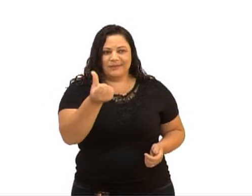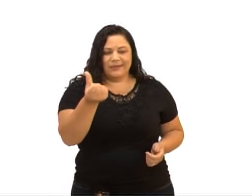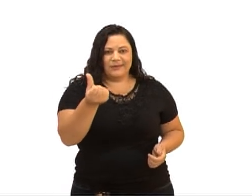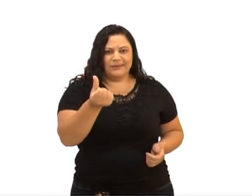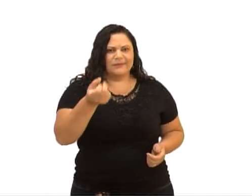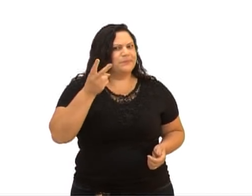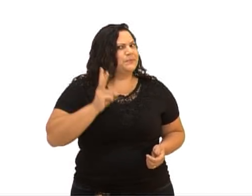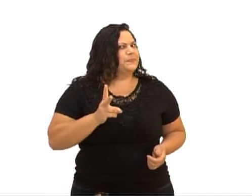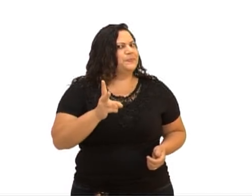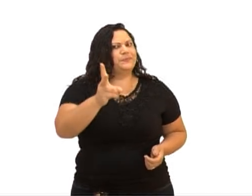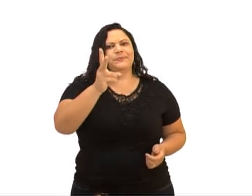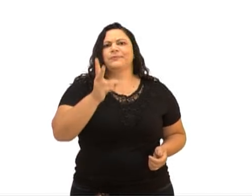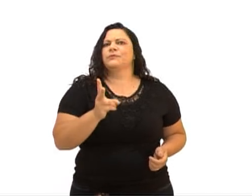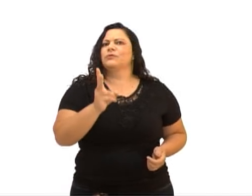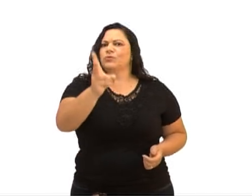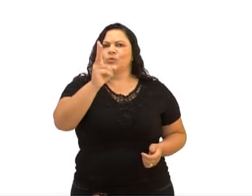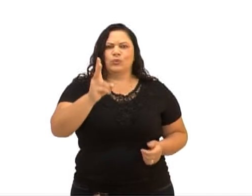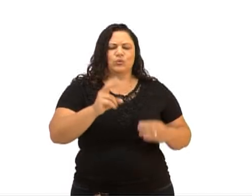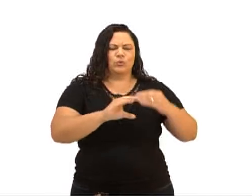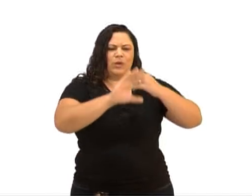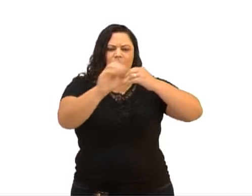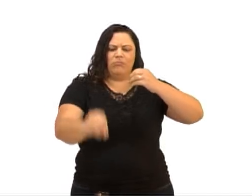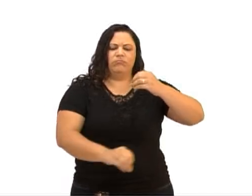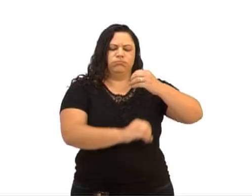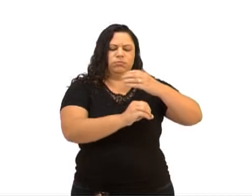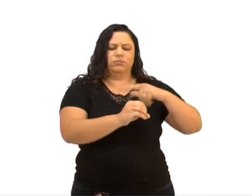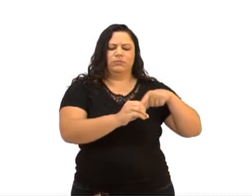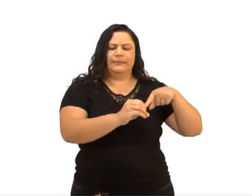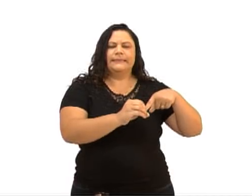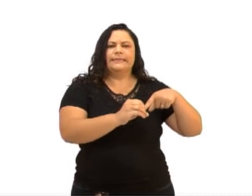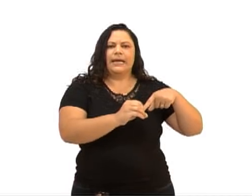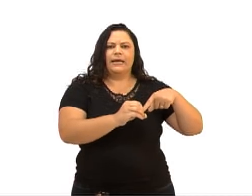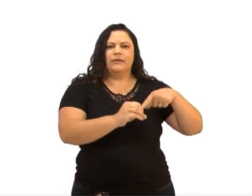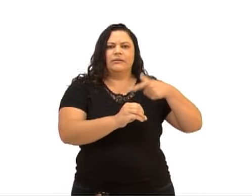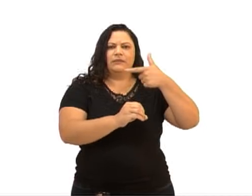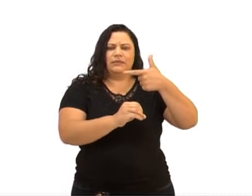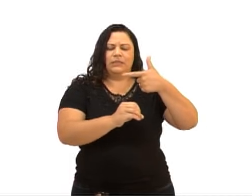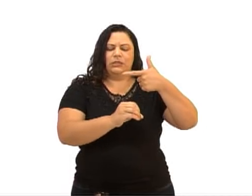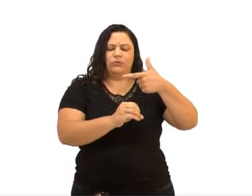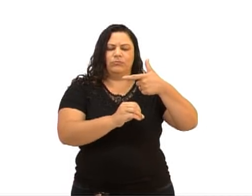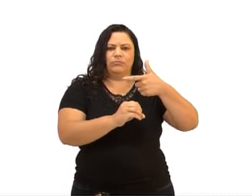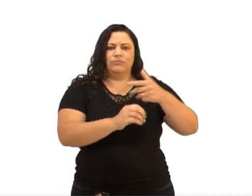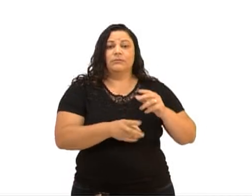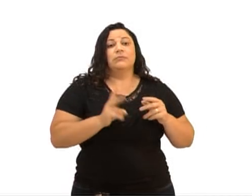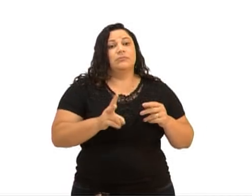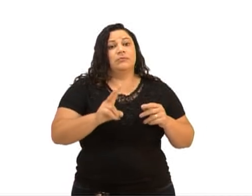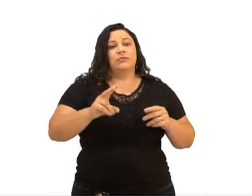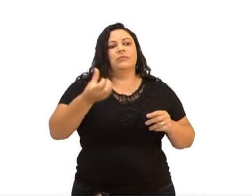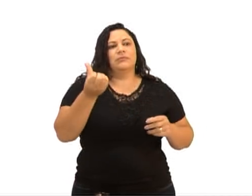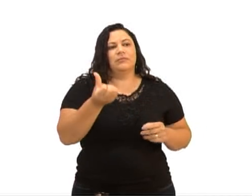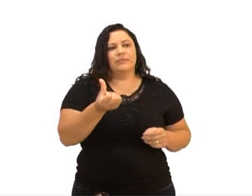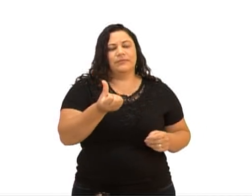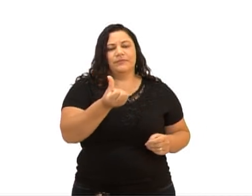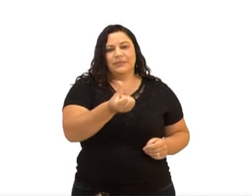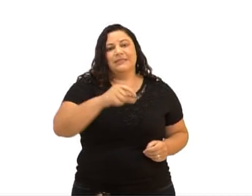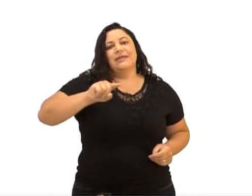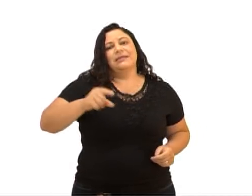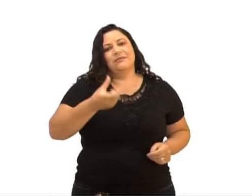posso continuar colocando zero aqui, né? Daí vai dar novamente 100. E 15 vezes 6. Percebam que eu vou ter